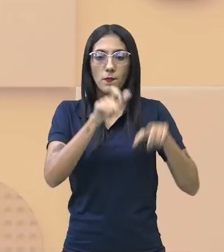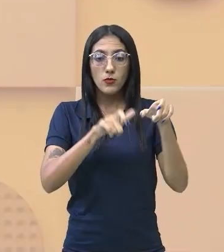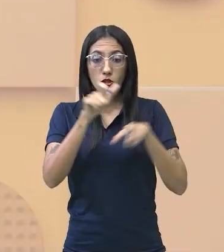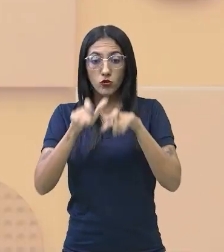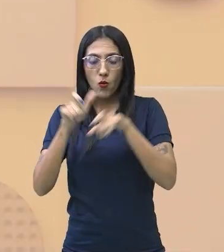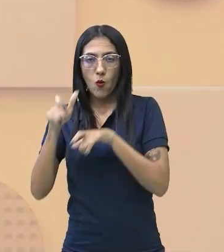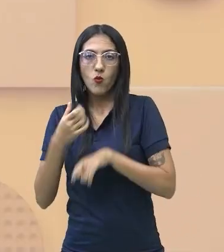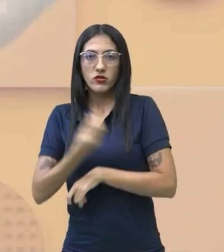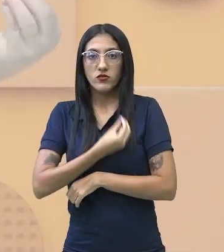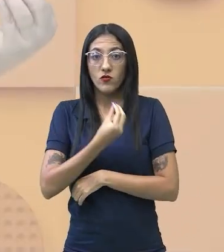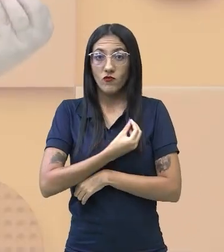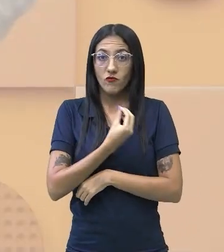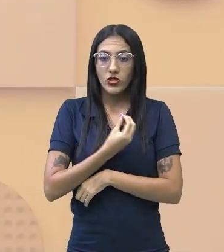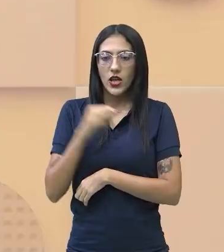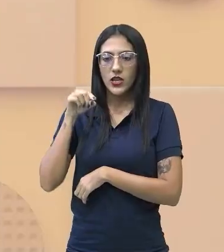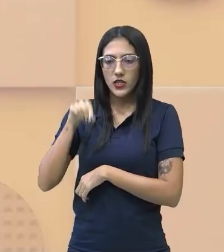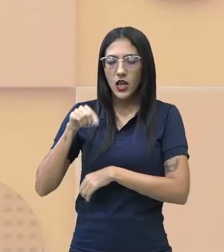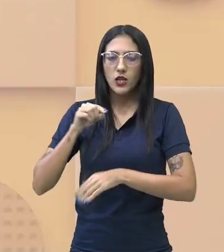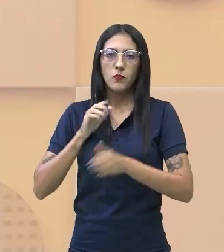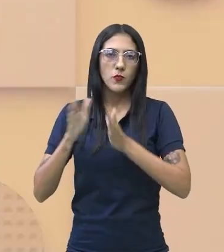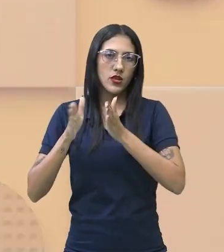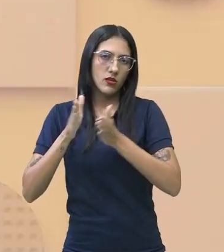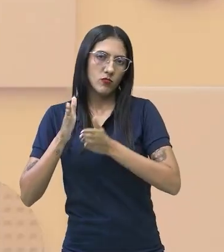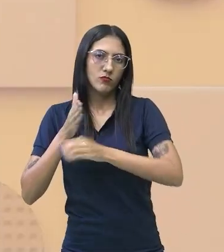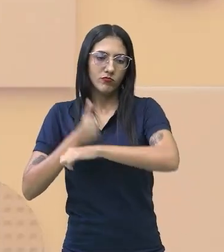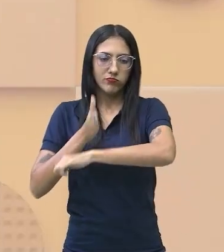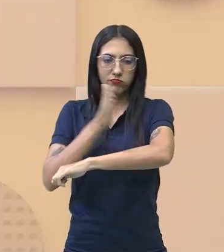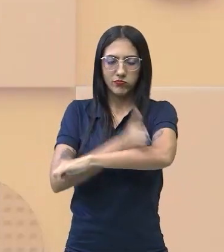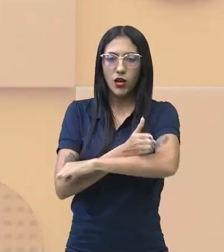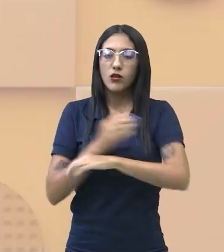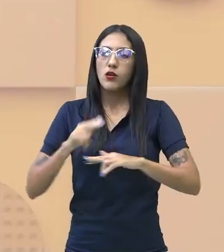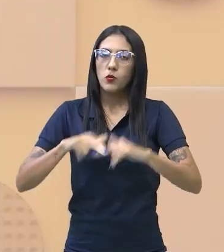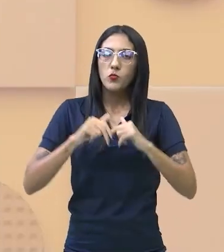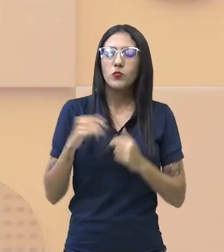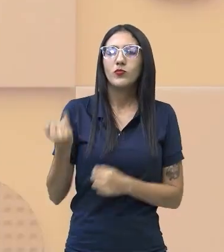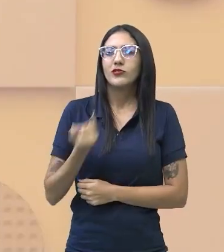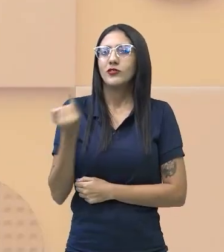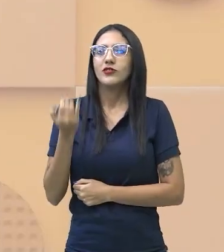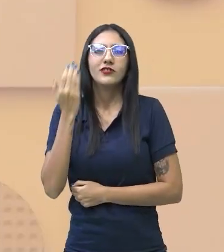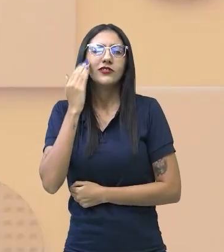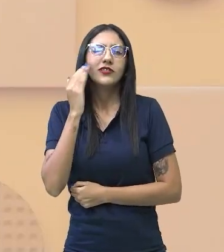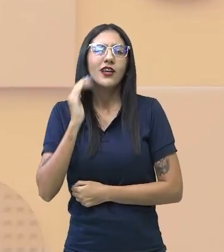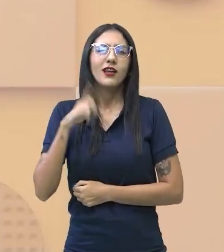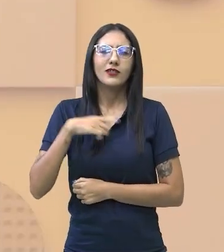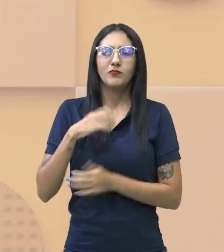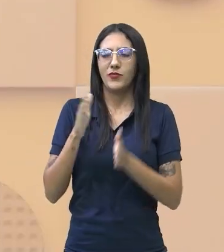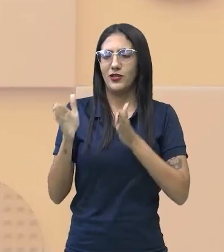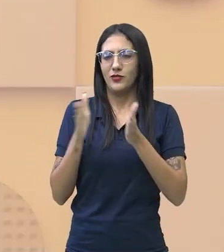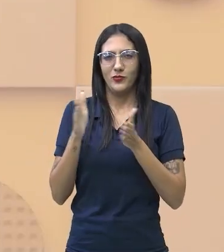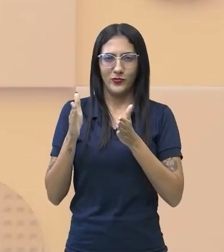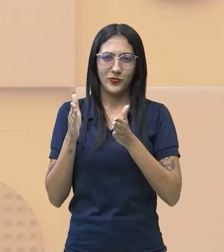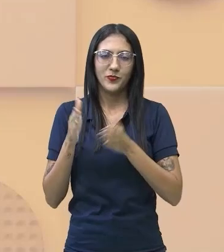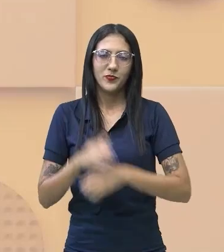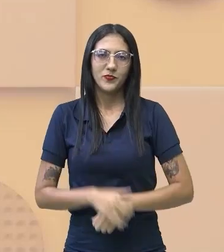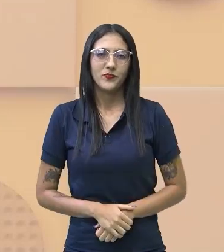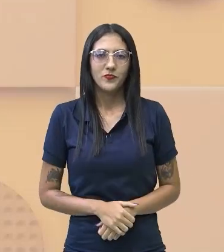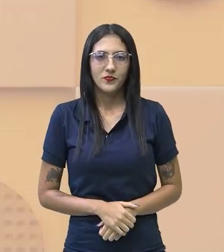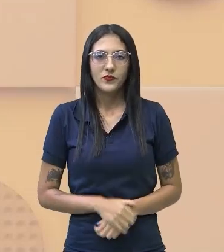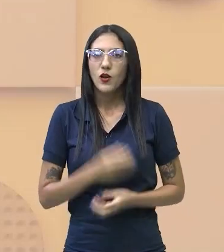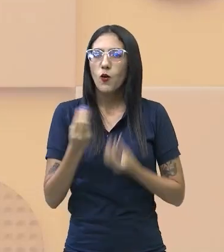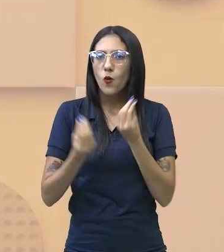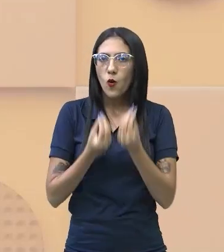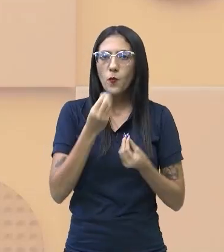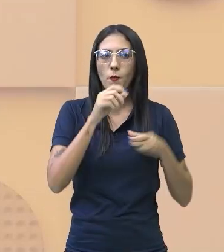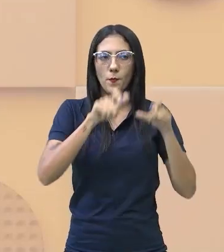atuantes naquele tempo. Por isso que é importante essa noção, então, do tempo. tempo, tá? Como é que esse homem ele vai